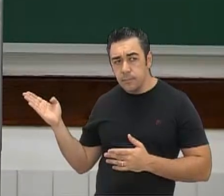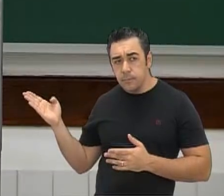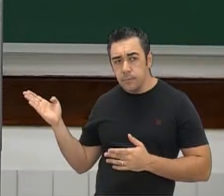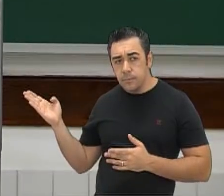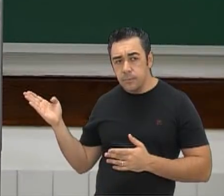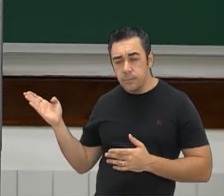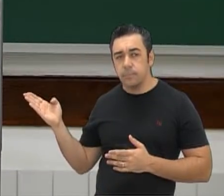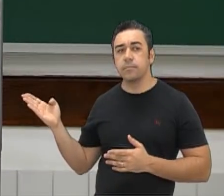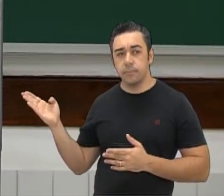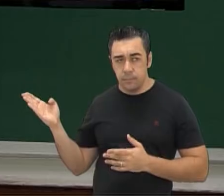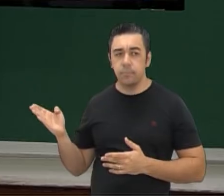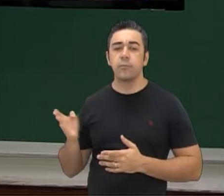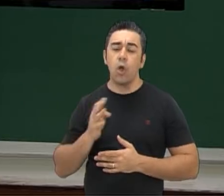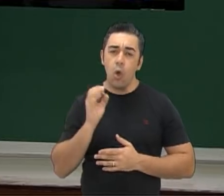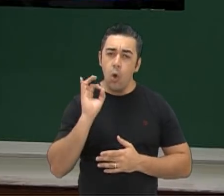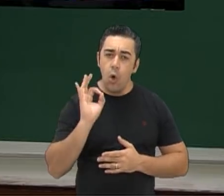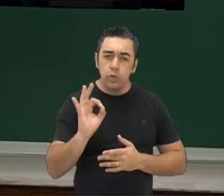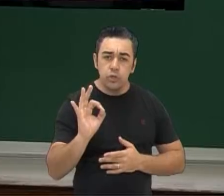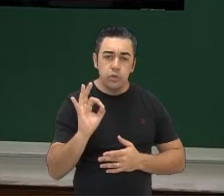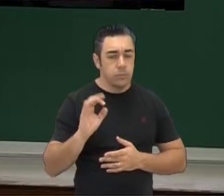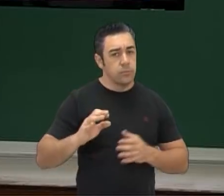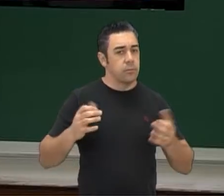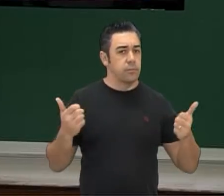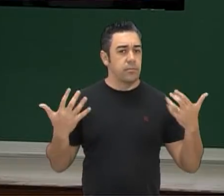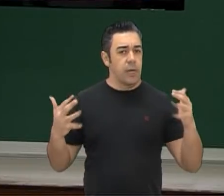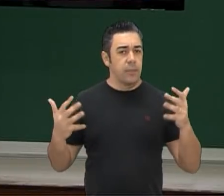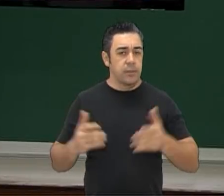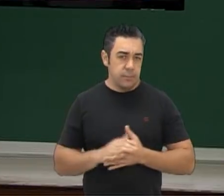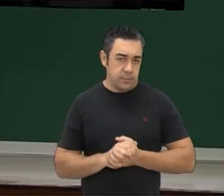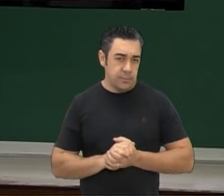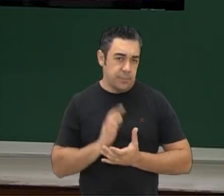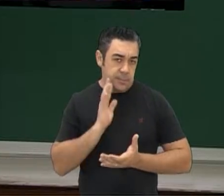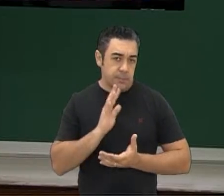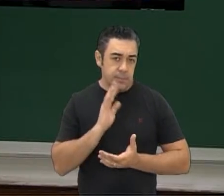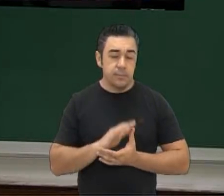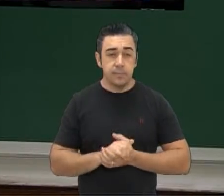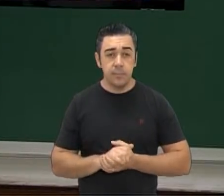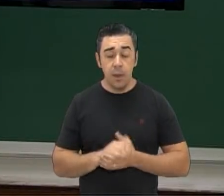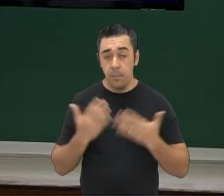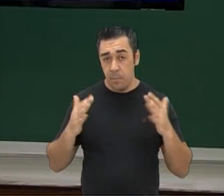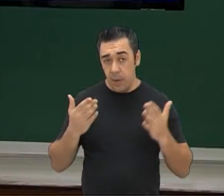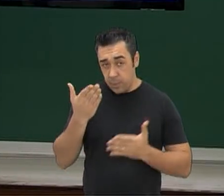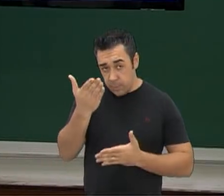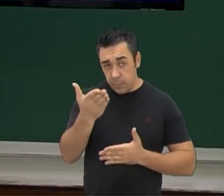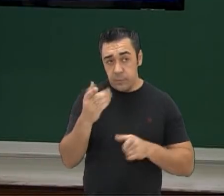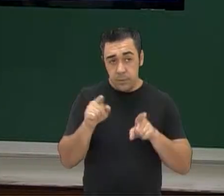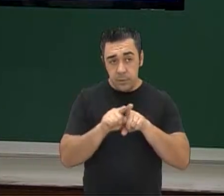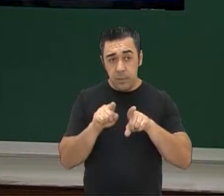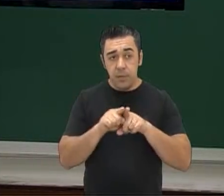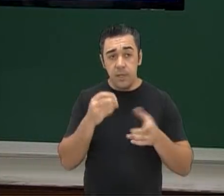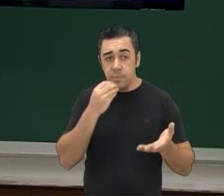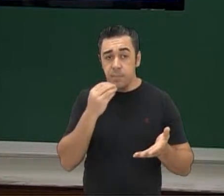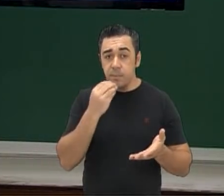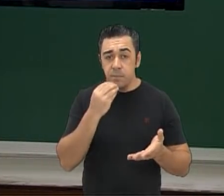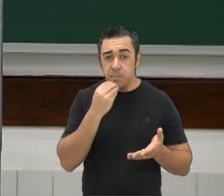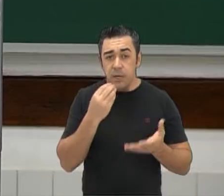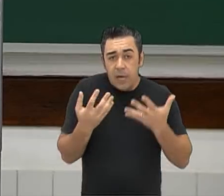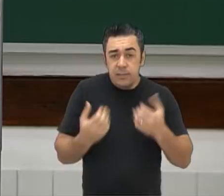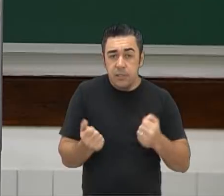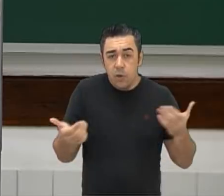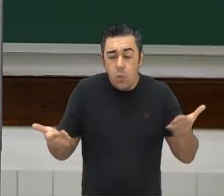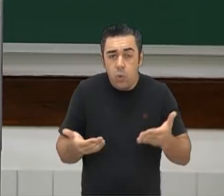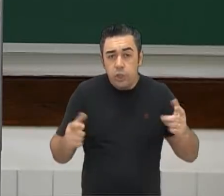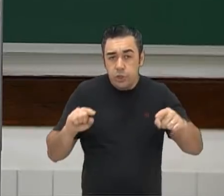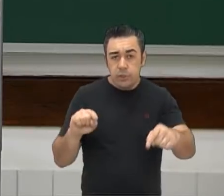e a animação vai confirmar com vocês. Olha lá, ótimo, viu? Legal. Parabéns para vocês aí que estão aceitando esse desafio